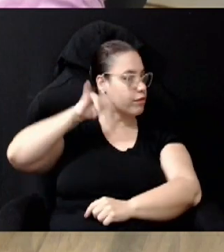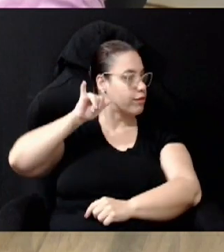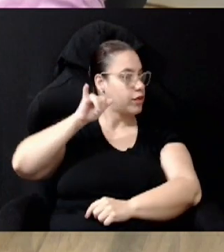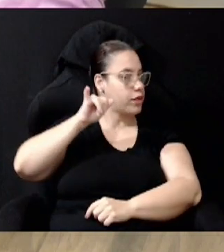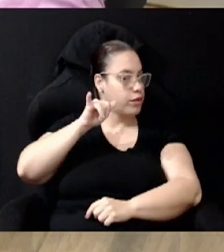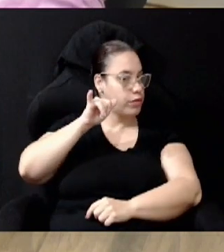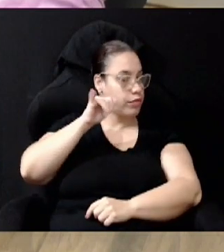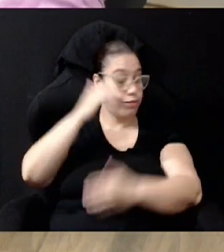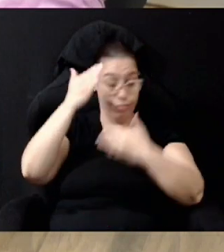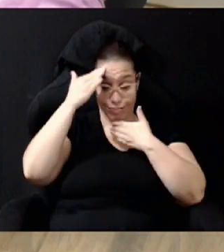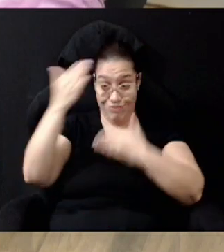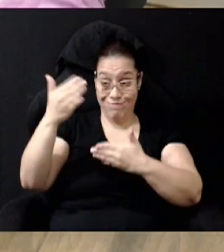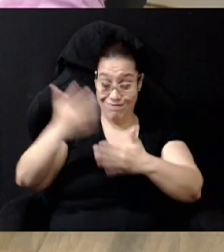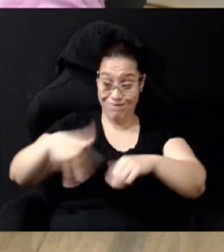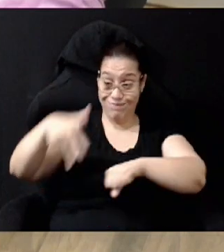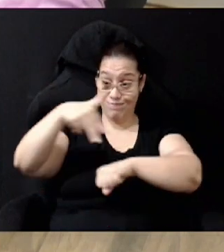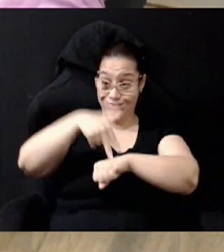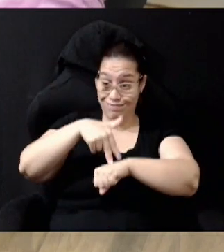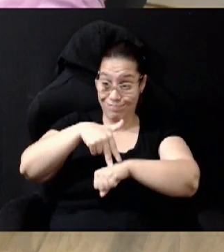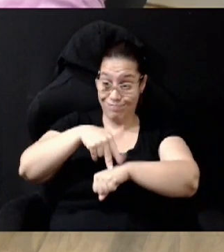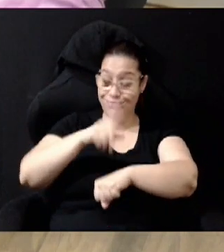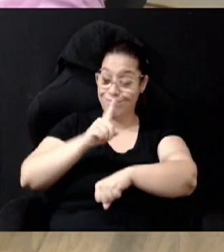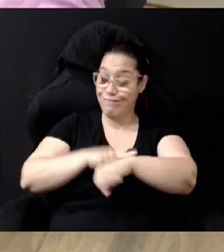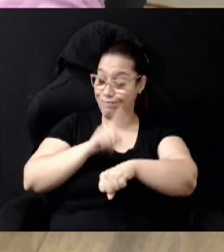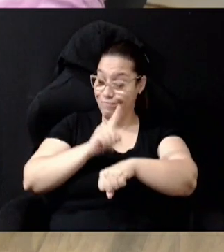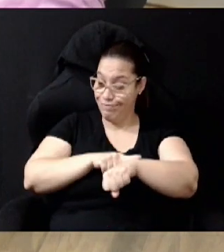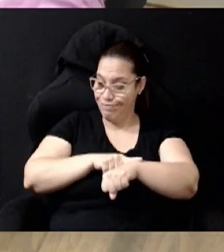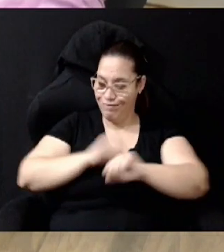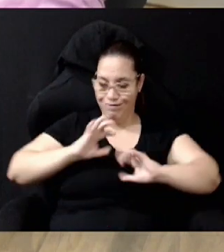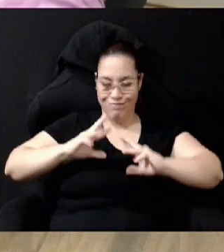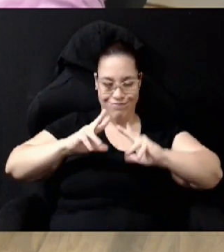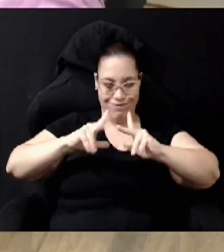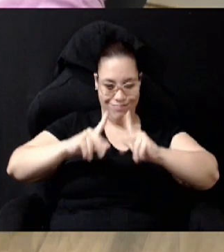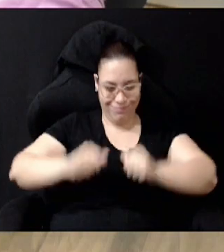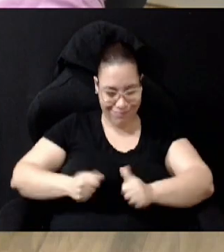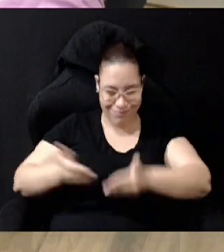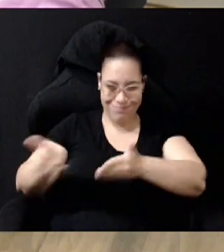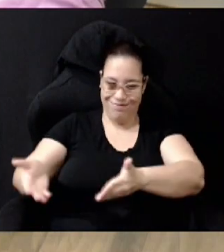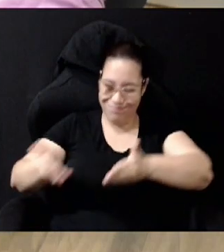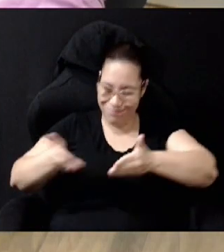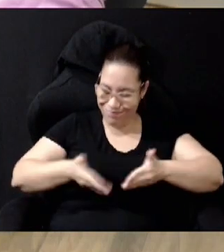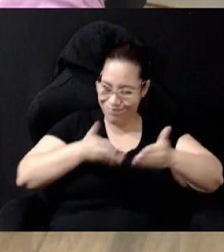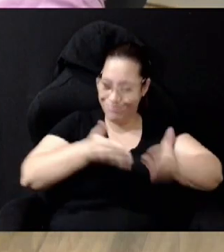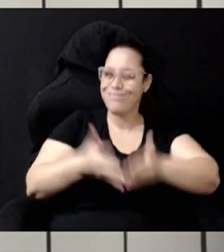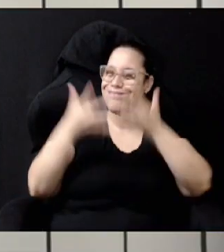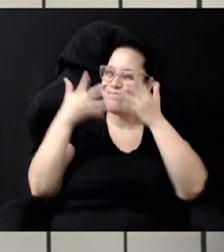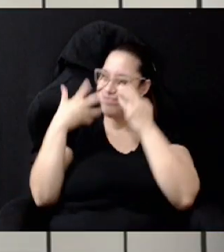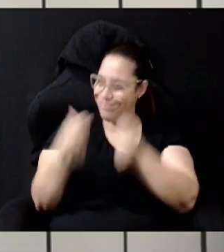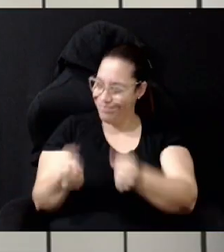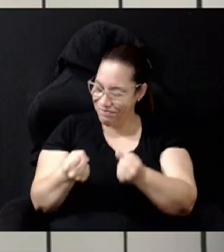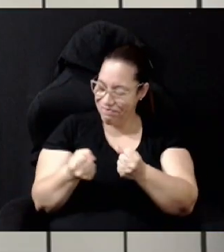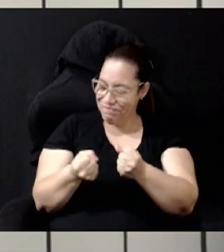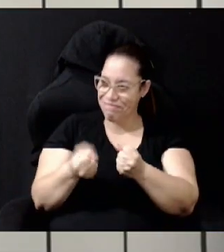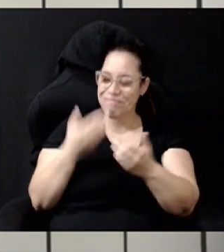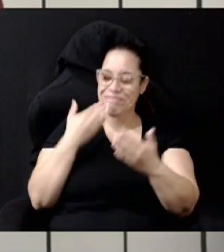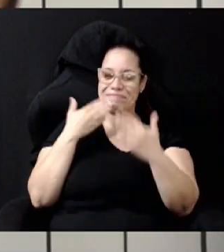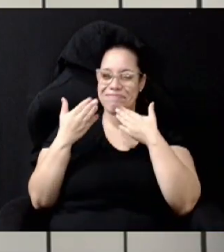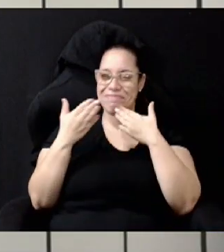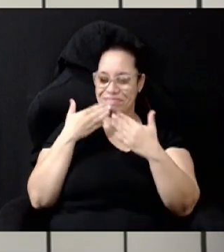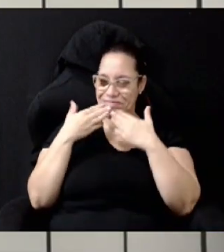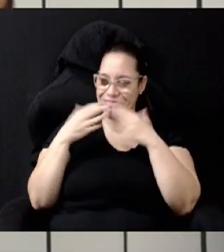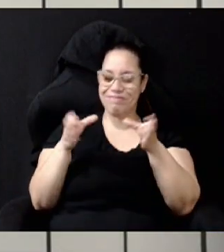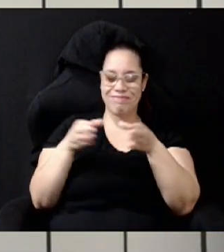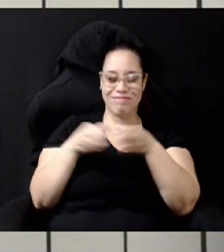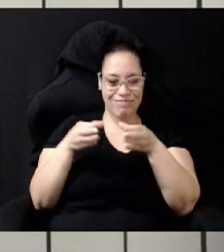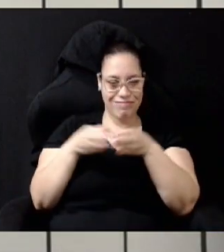agradecer a disponibilidade do seu tempo, todas as vezes que aceitou o convite para conversar com a nossa equipe, seja para falar de